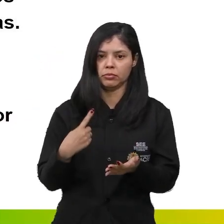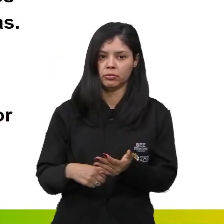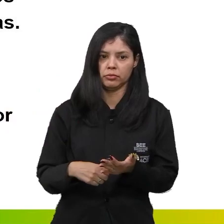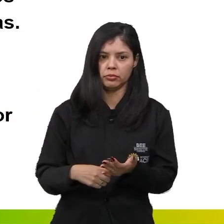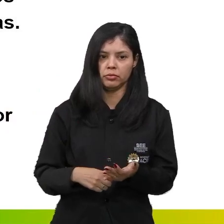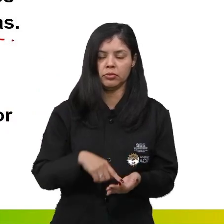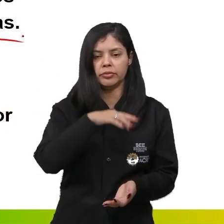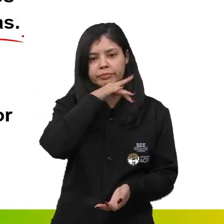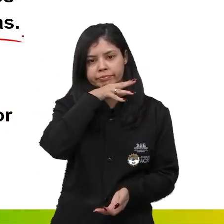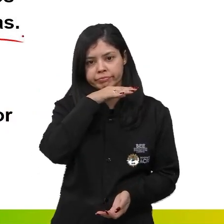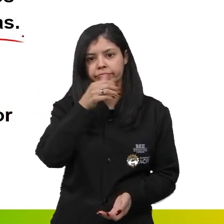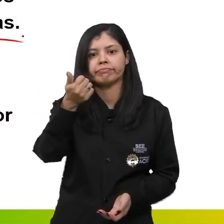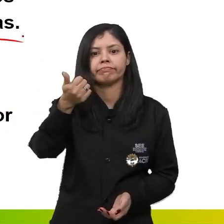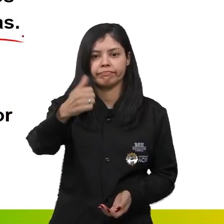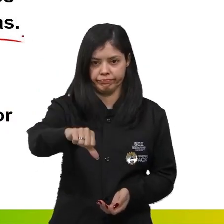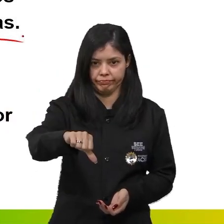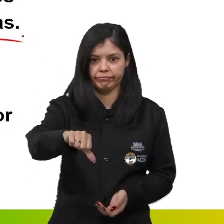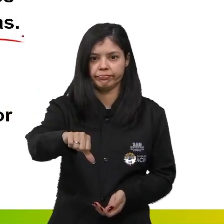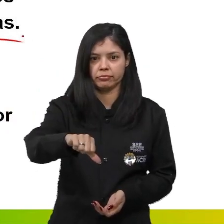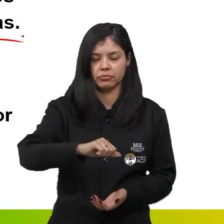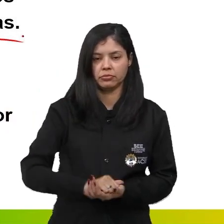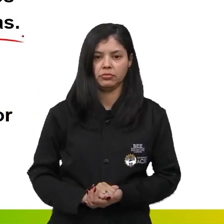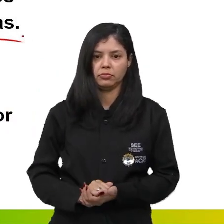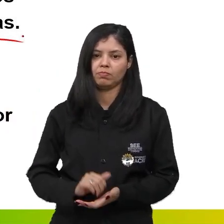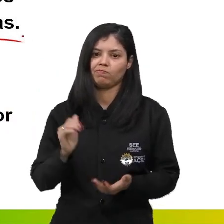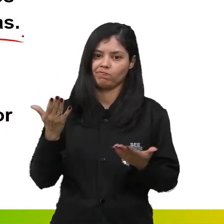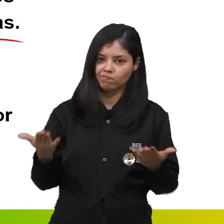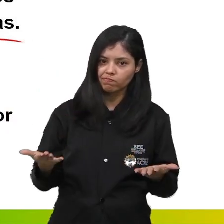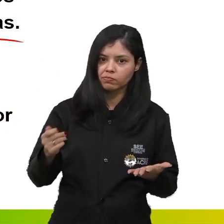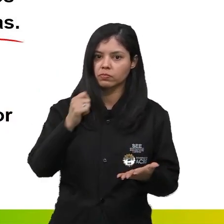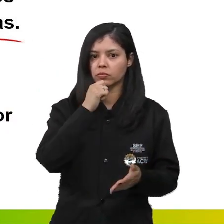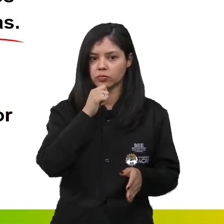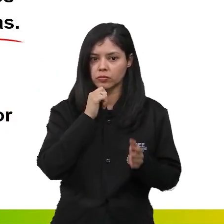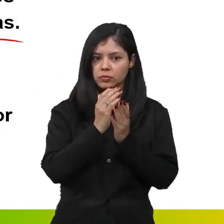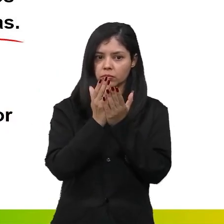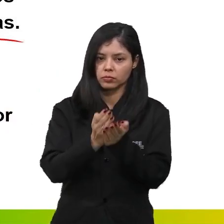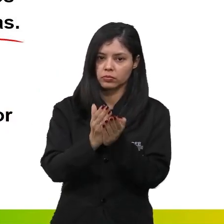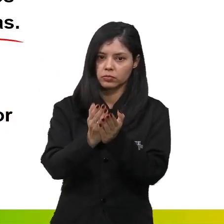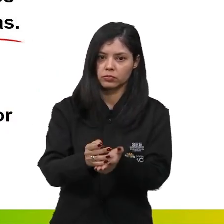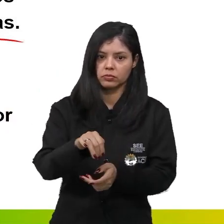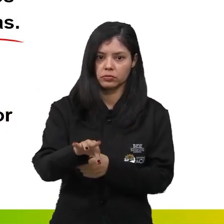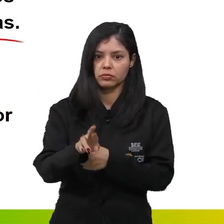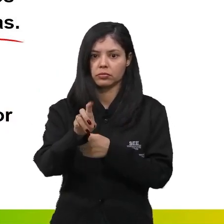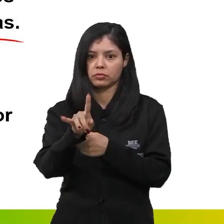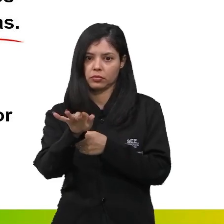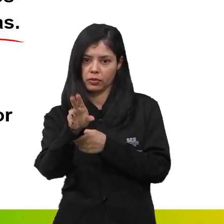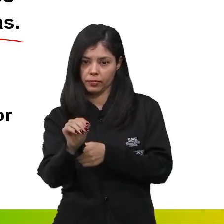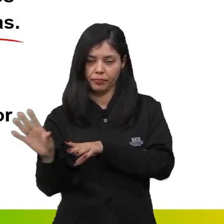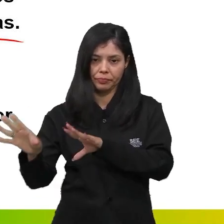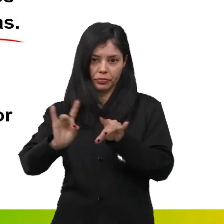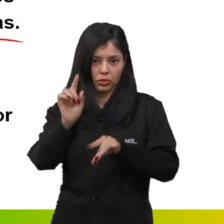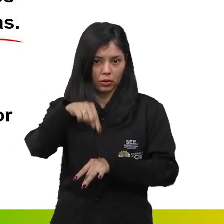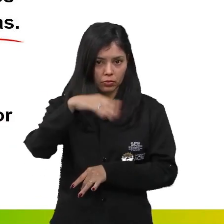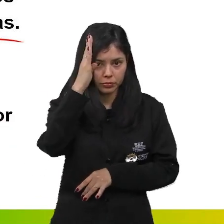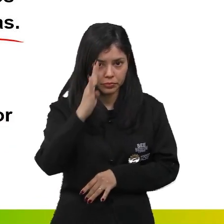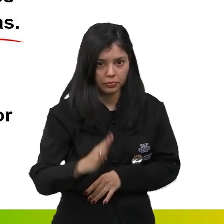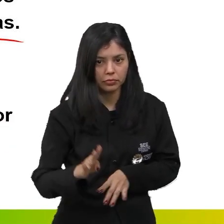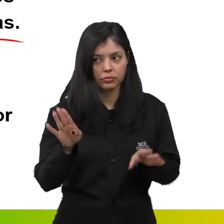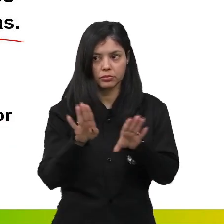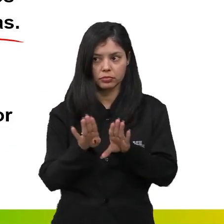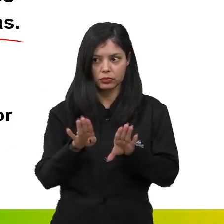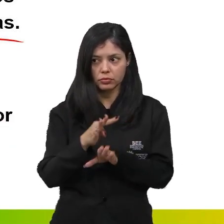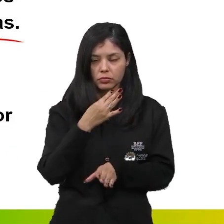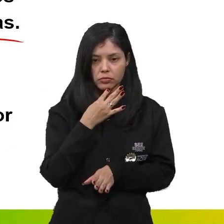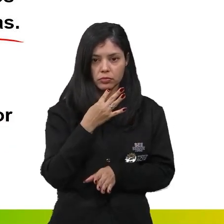em condições desumanas. Não é à toa que os navios negreiros que os traziam para cá também